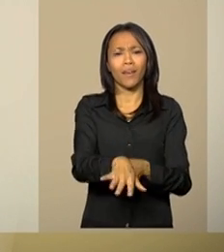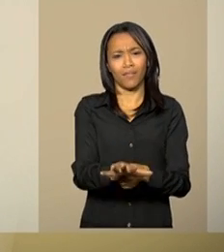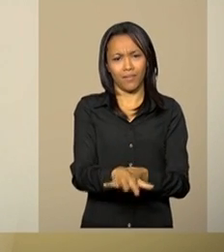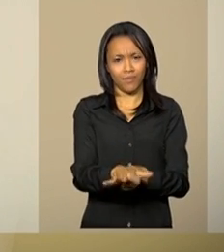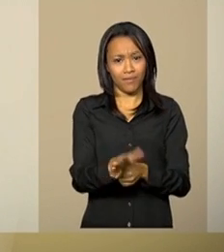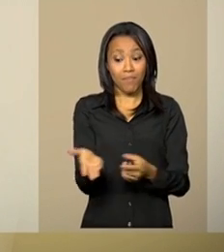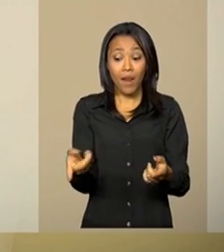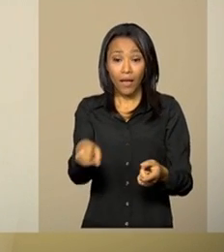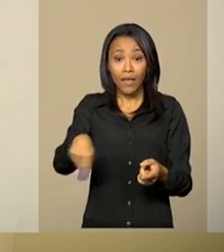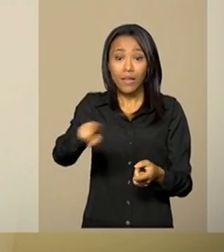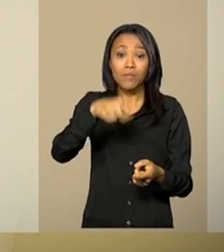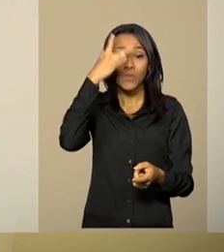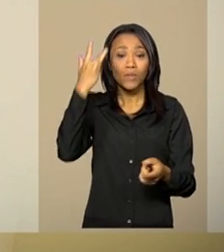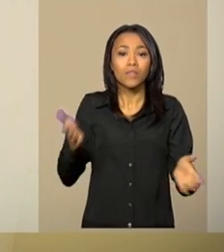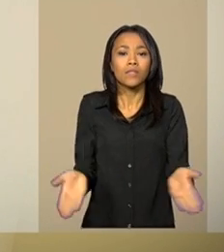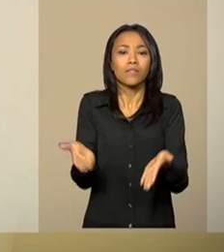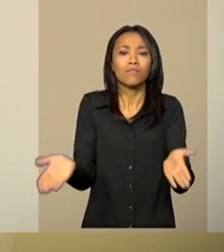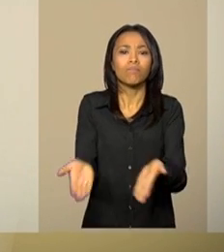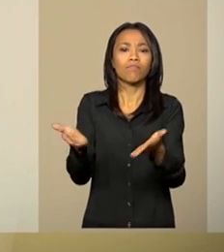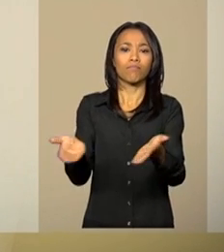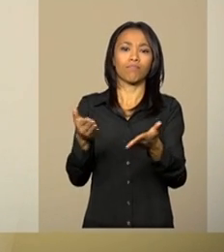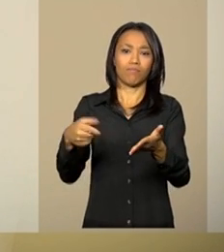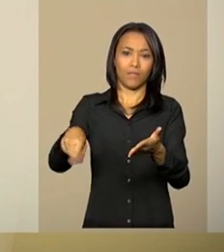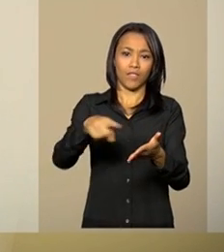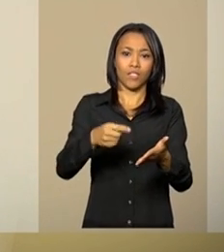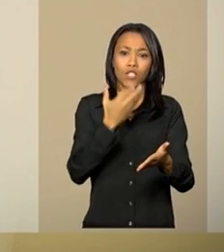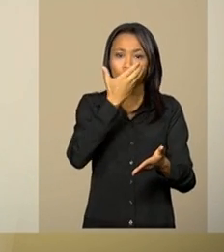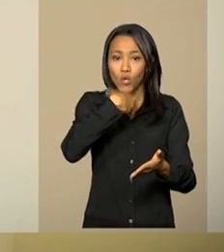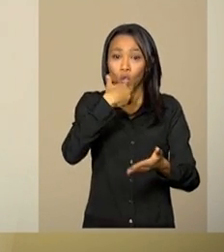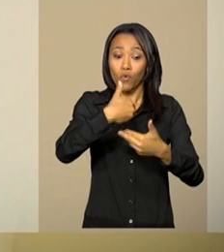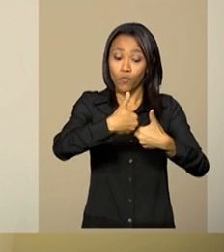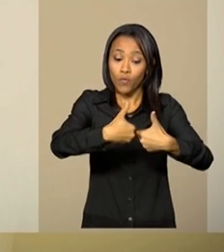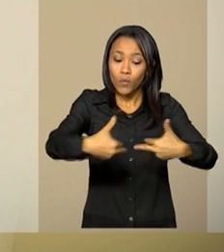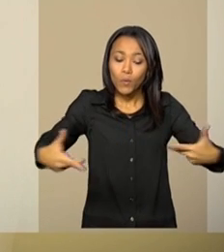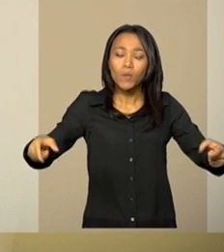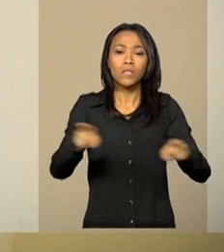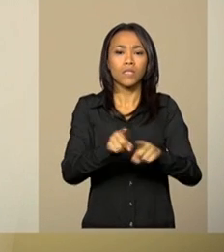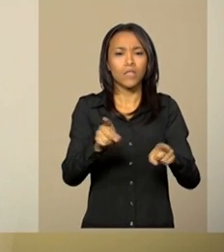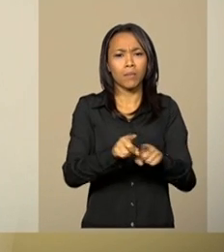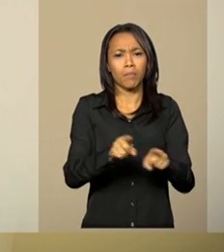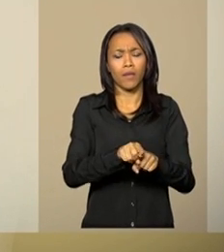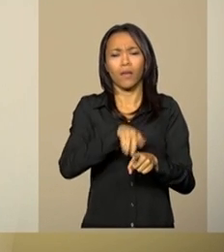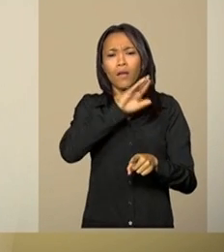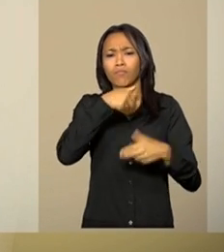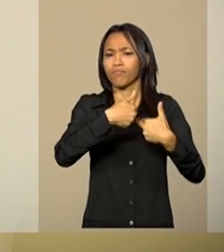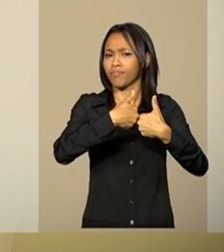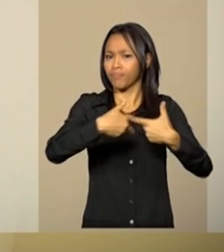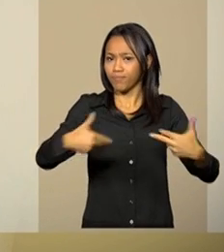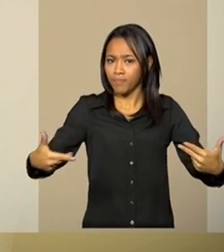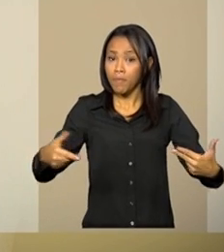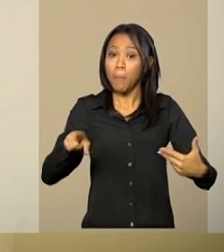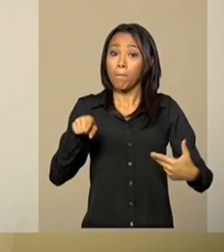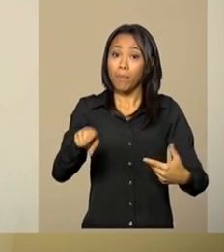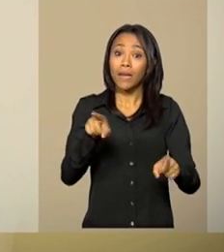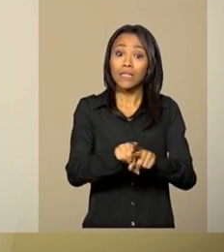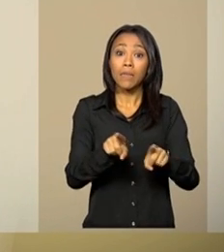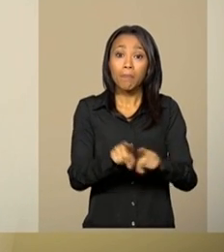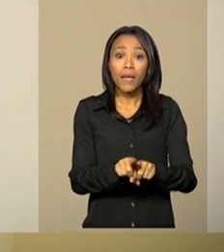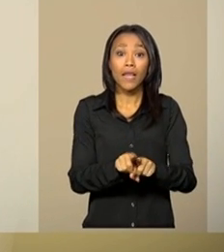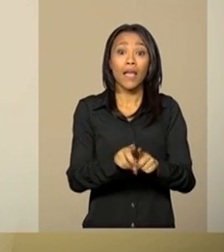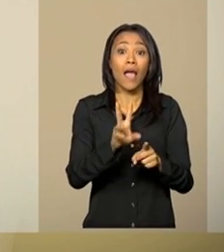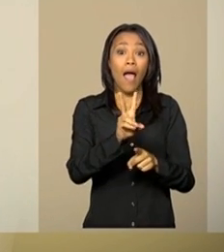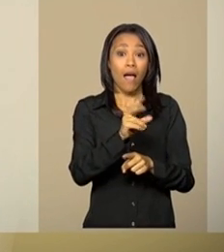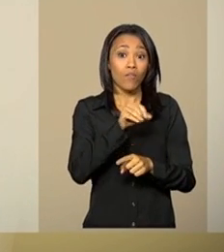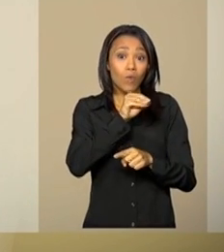para incentivar o cultivo protegido de hortifruti granjeiros, para a automação da avicultura e